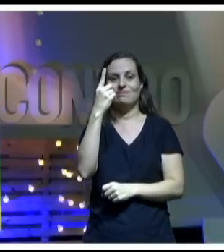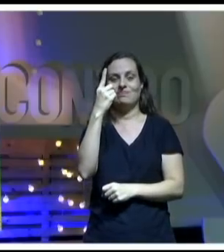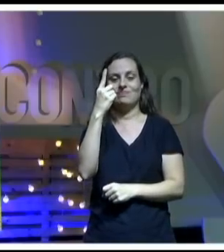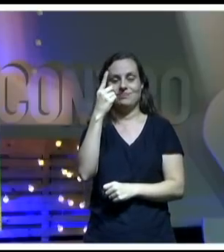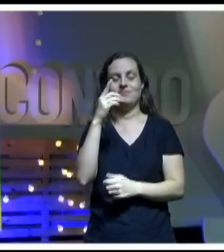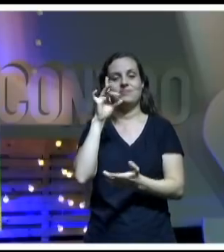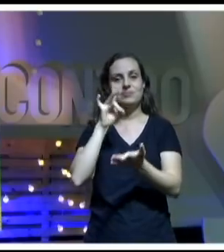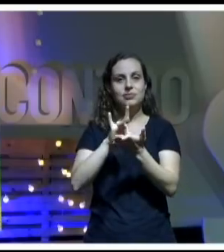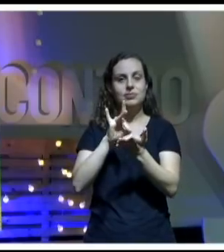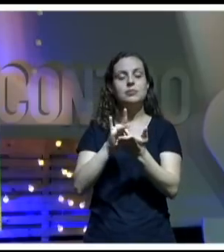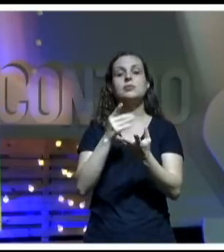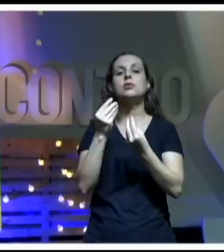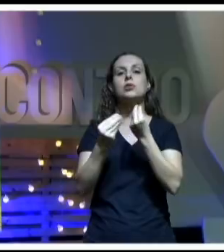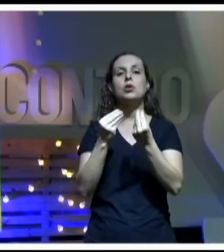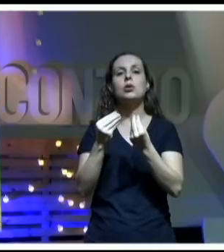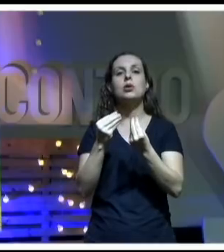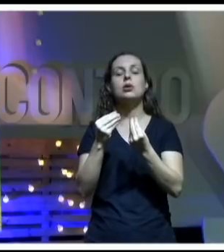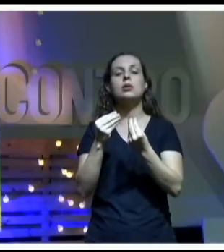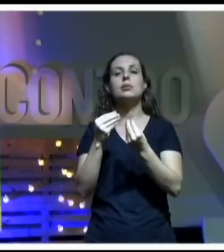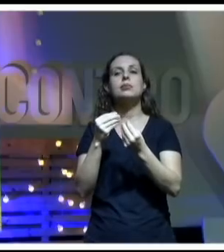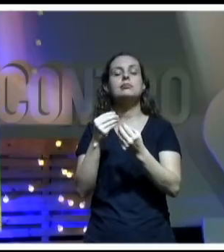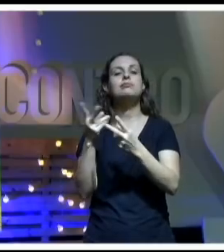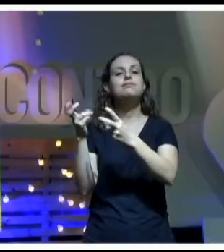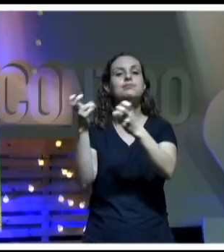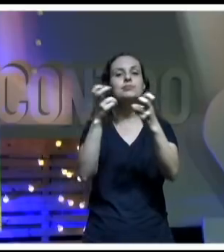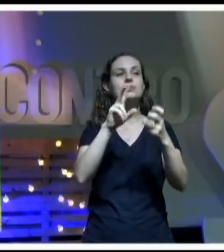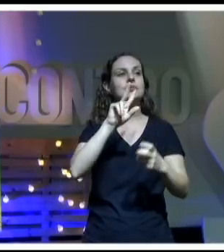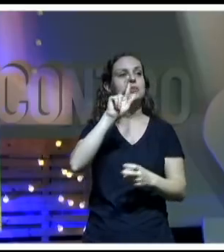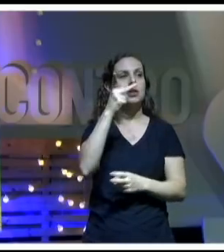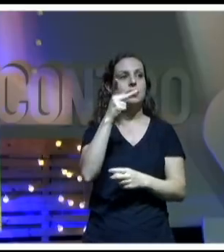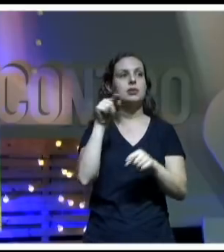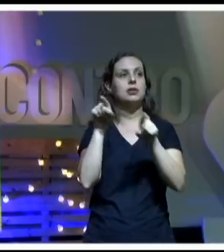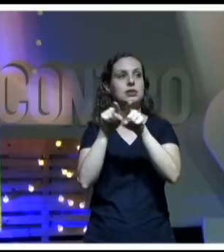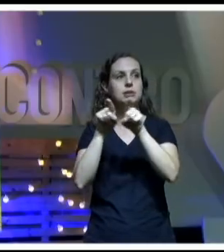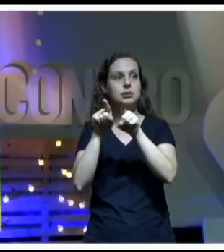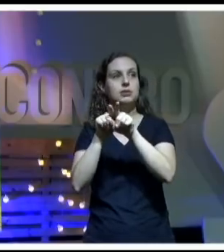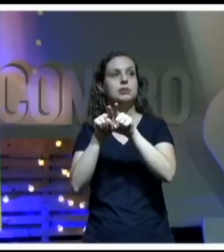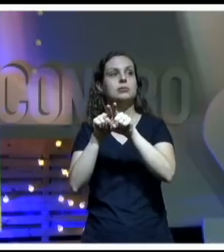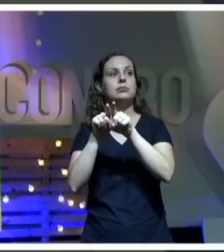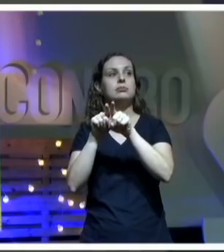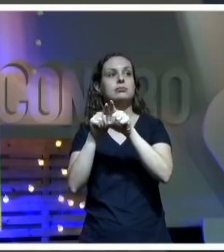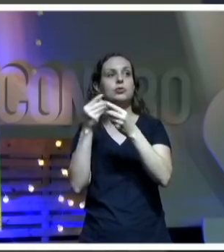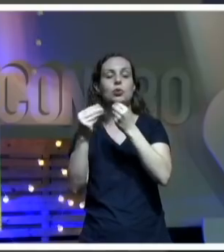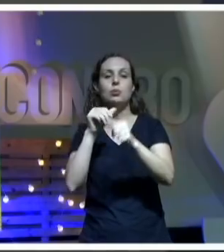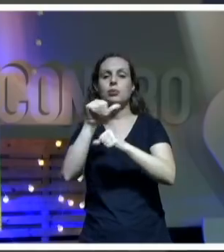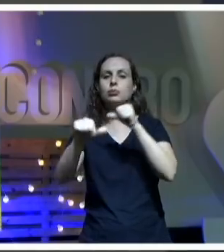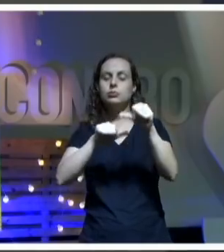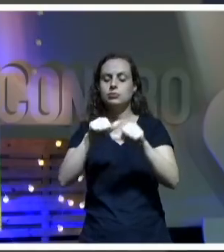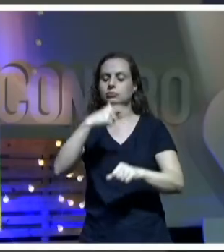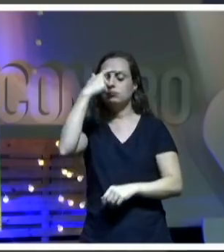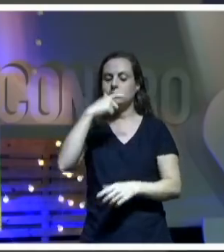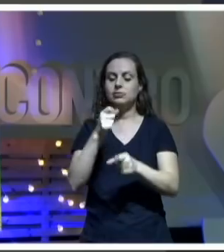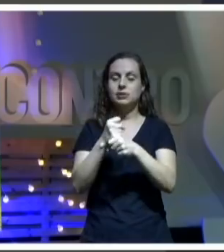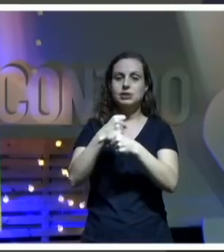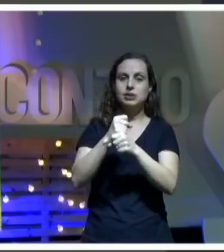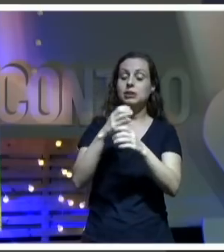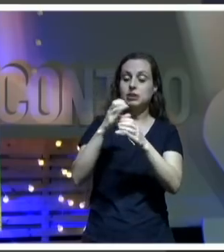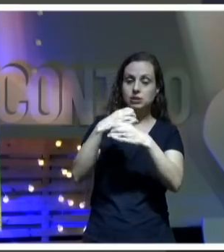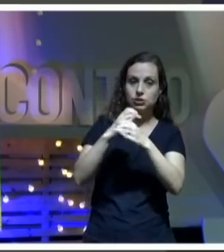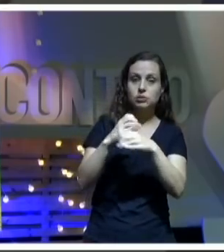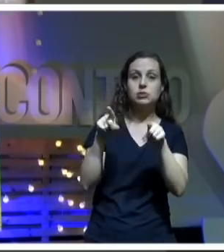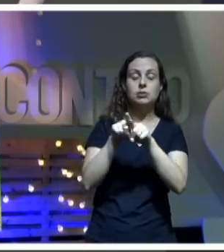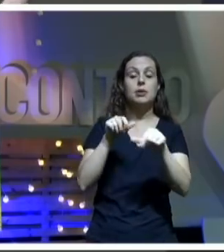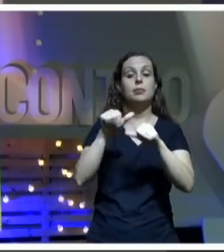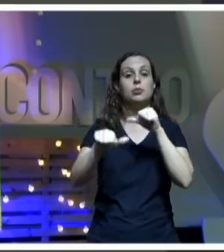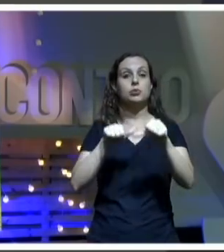essa época 1810 e quando harvard e eu se transformaram pela renovação científica e transformar o seminário teológico em